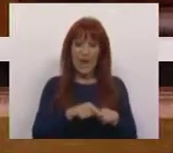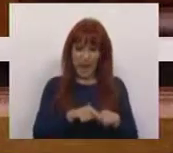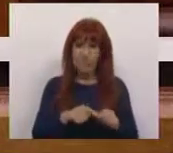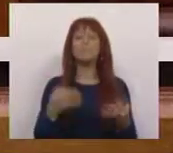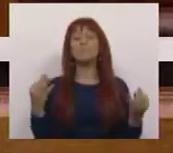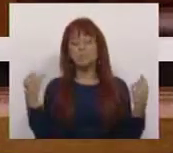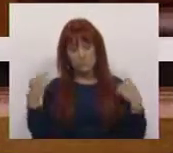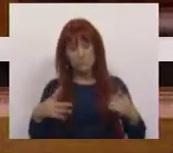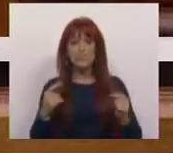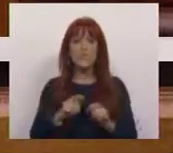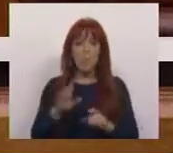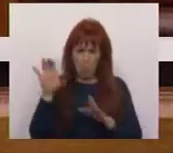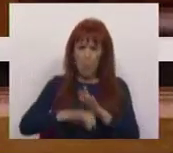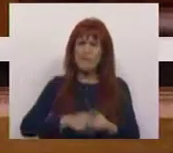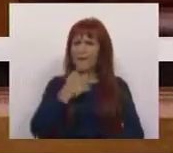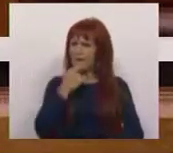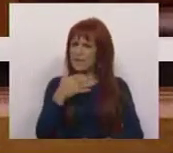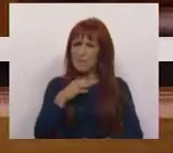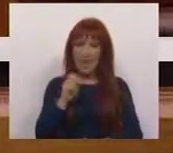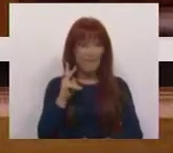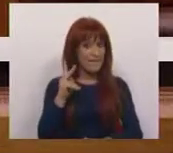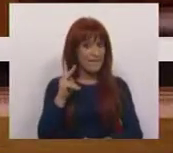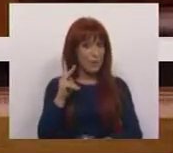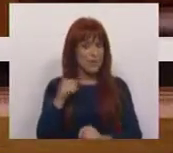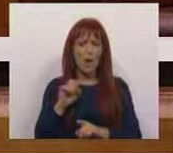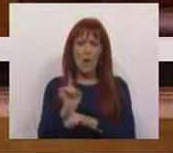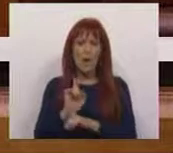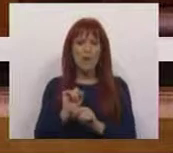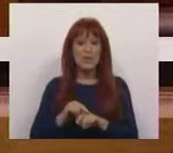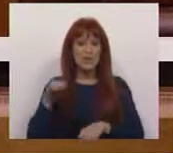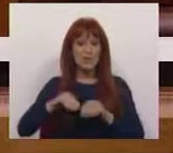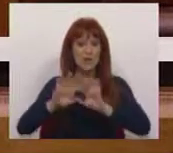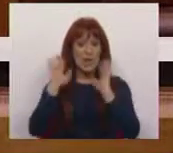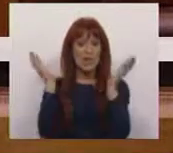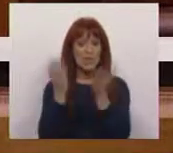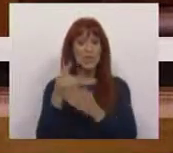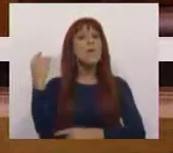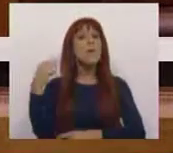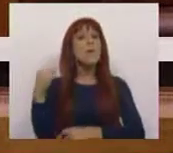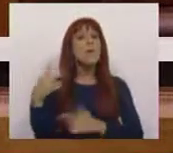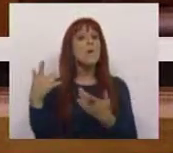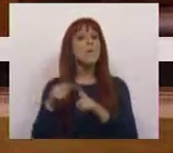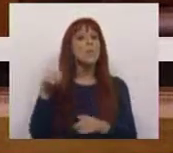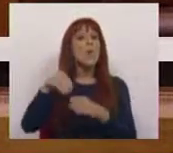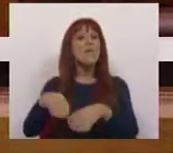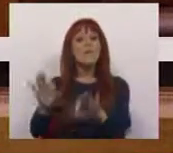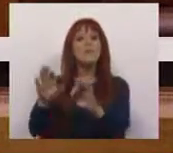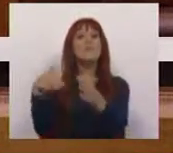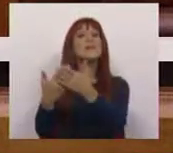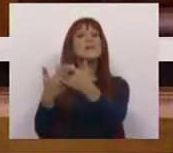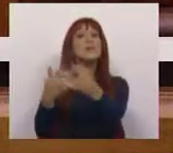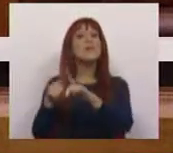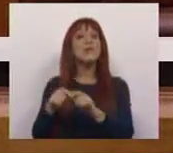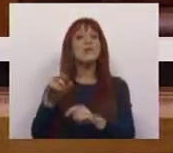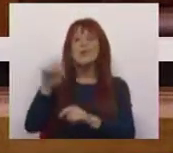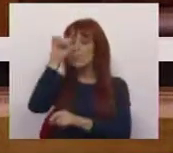foi, de resto, uma condição do PEV para que, logo na votação na Generalidade, houvesse um voto favorável